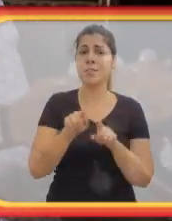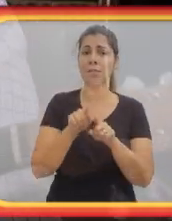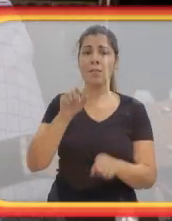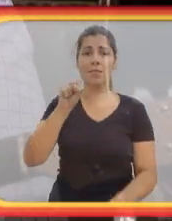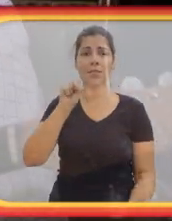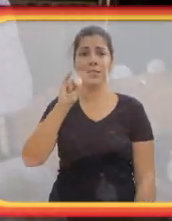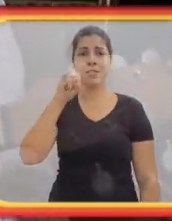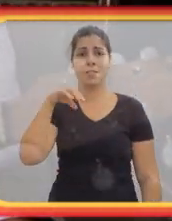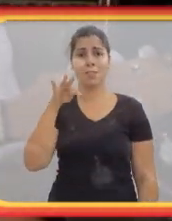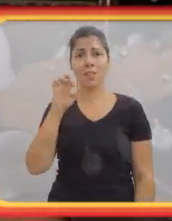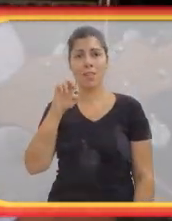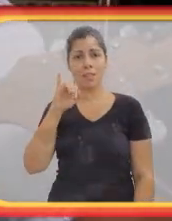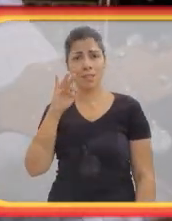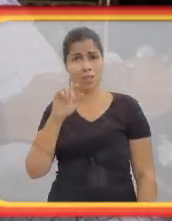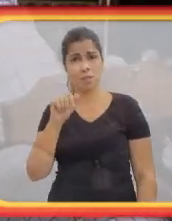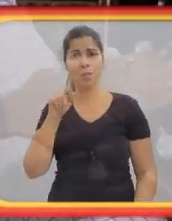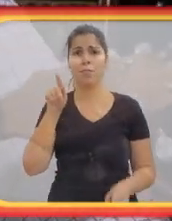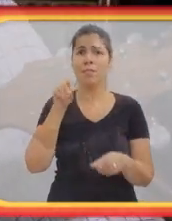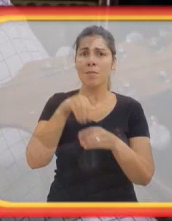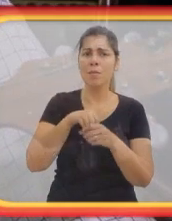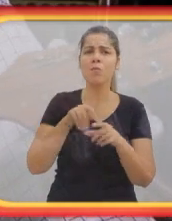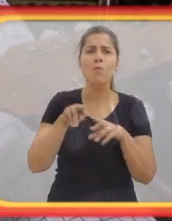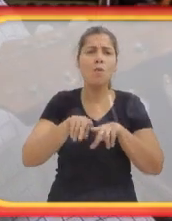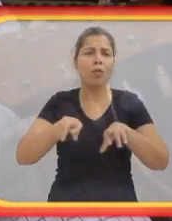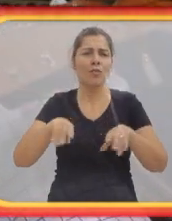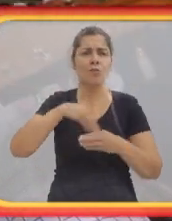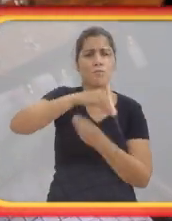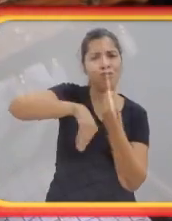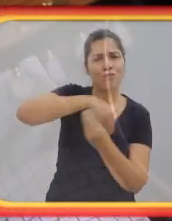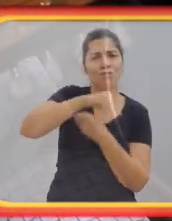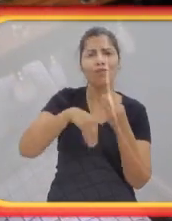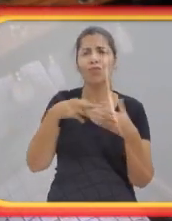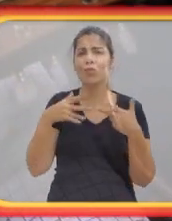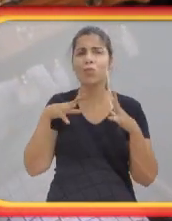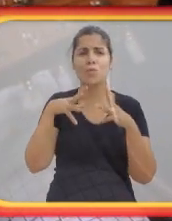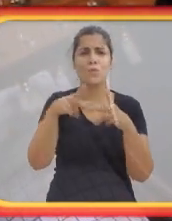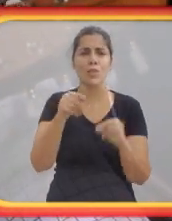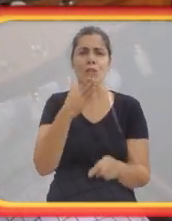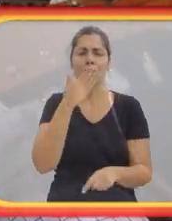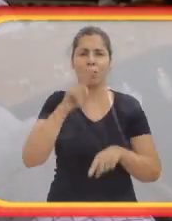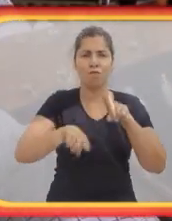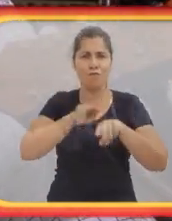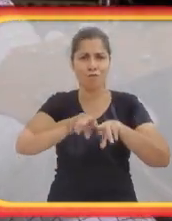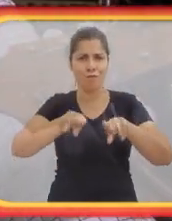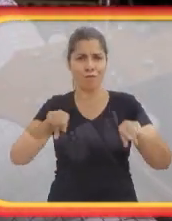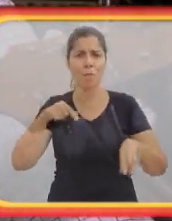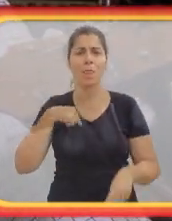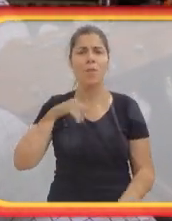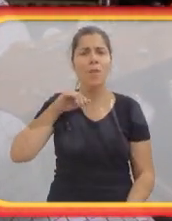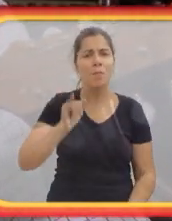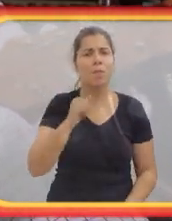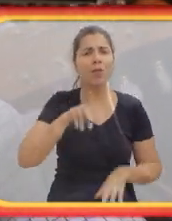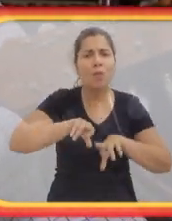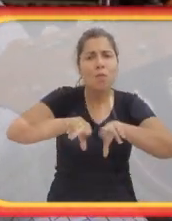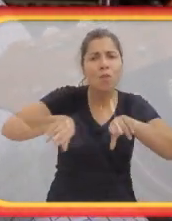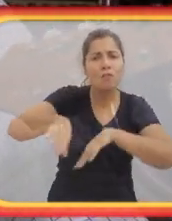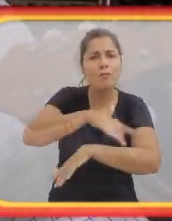de música. E essa abertura eu tenho orgulho de dizer que foi através de mim, através do meu primeiro